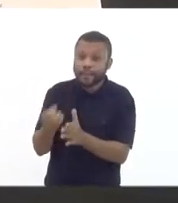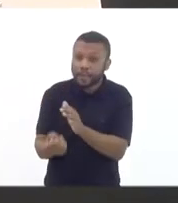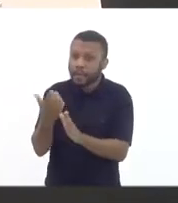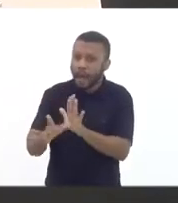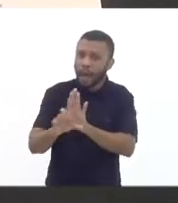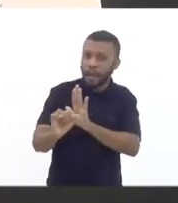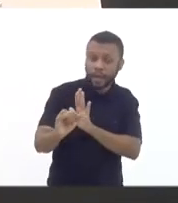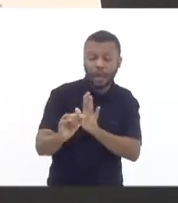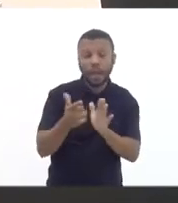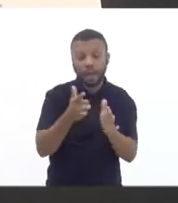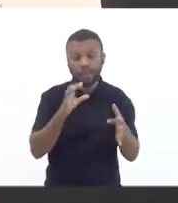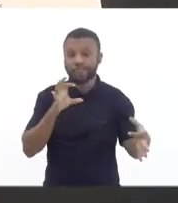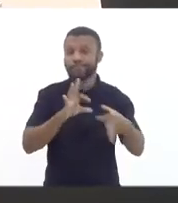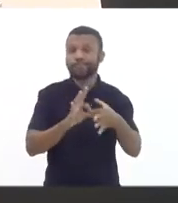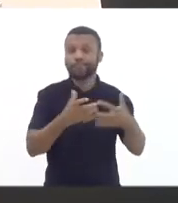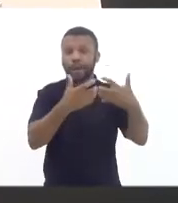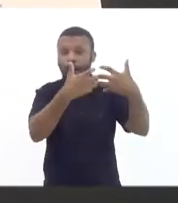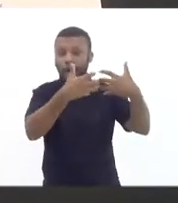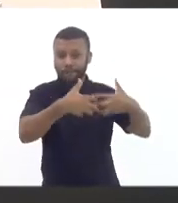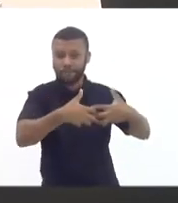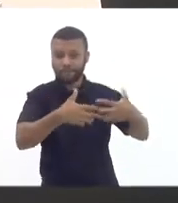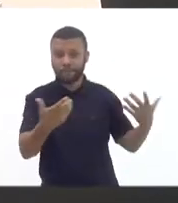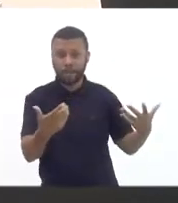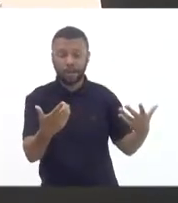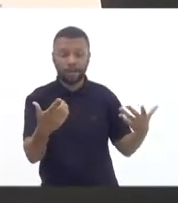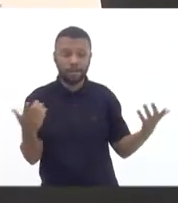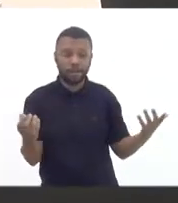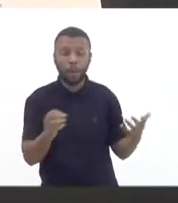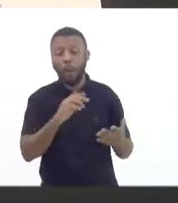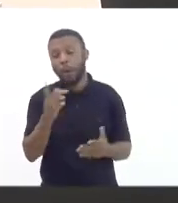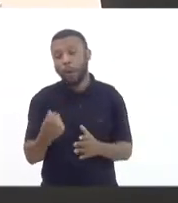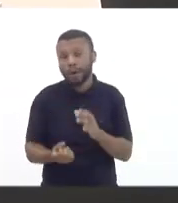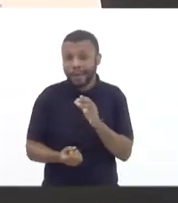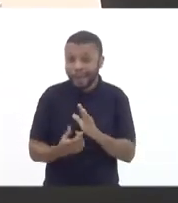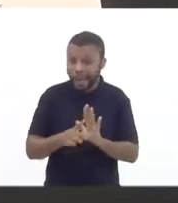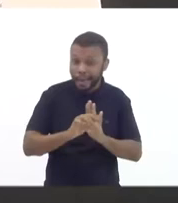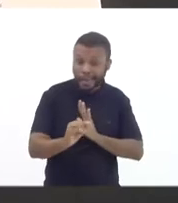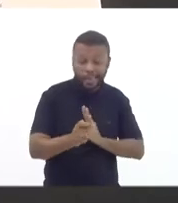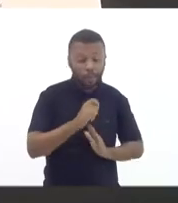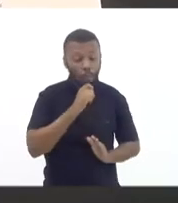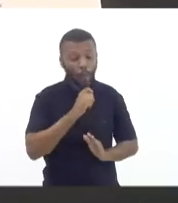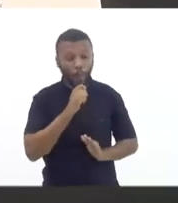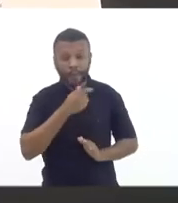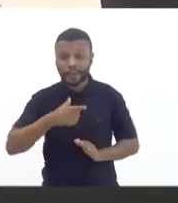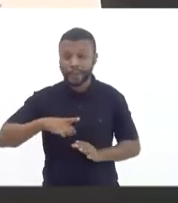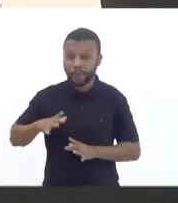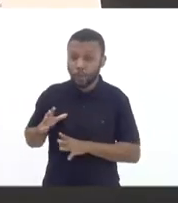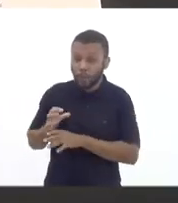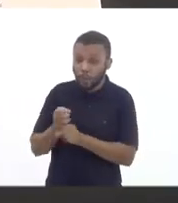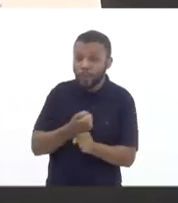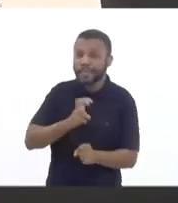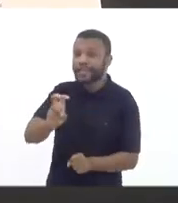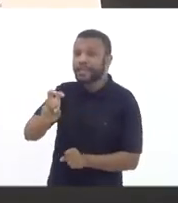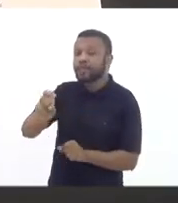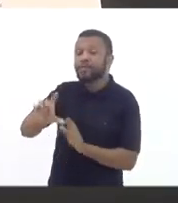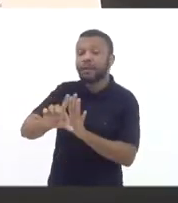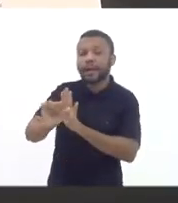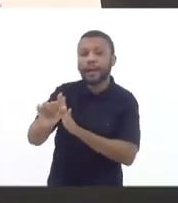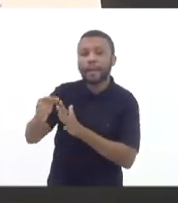ela é funcional, ou não faça a lei. Existem 5 leis, praticamente, ou